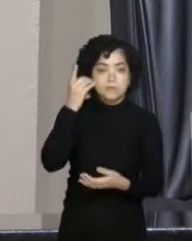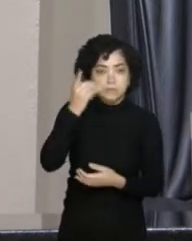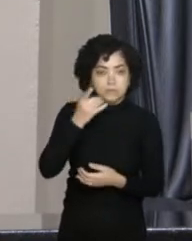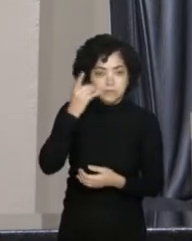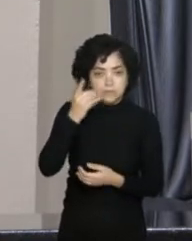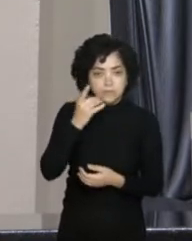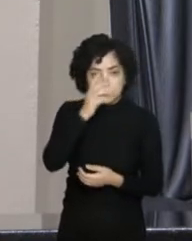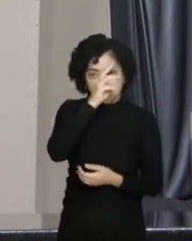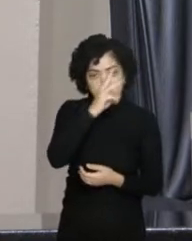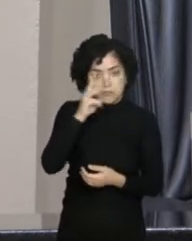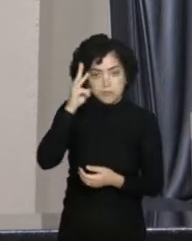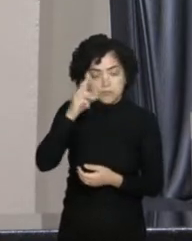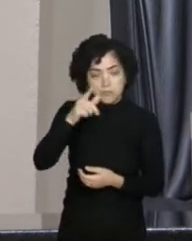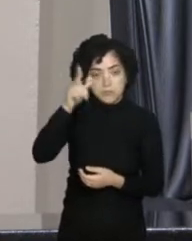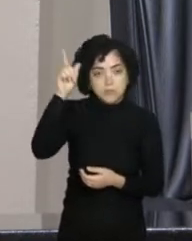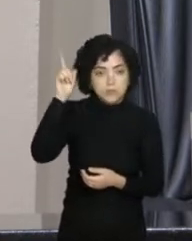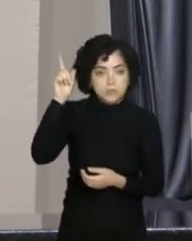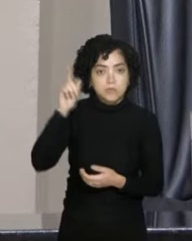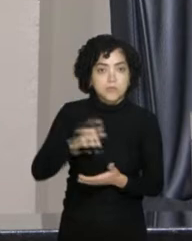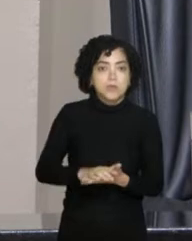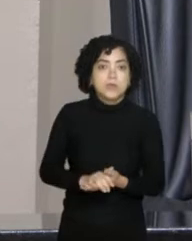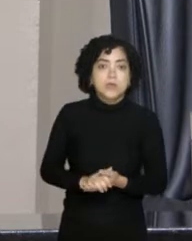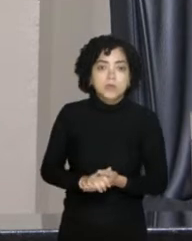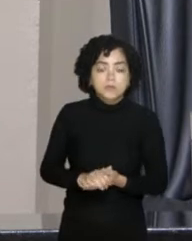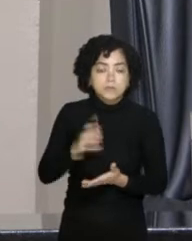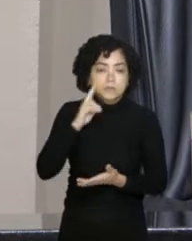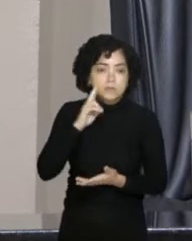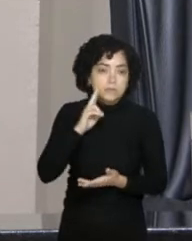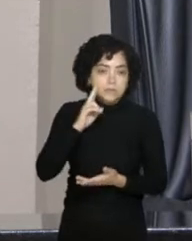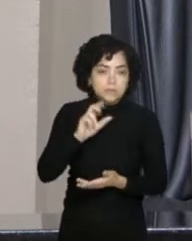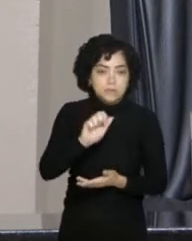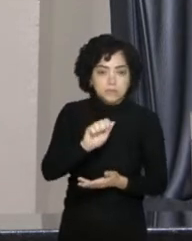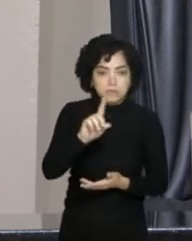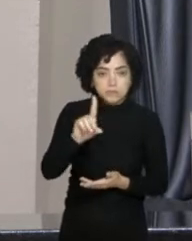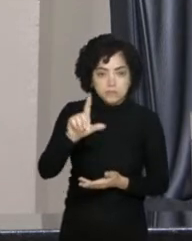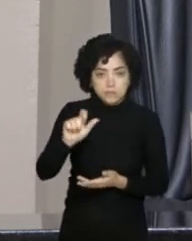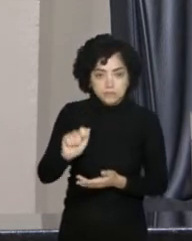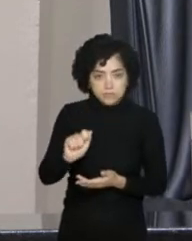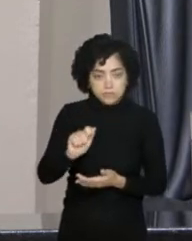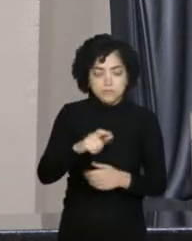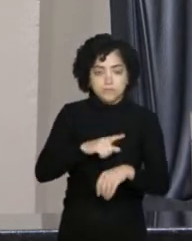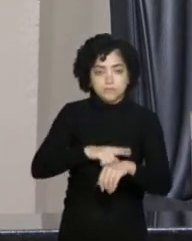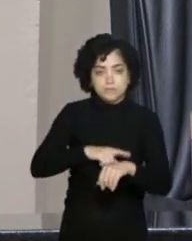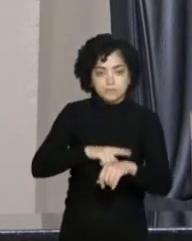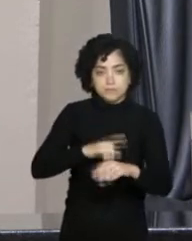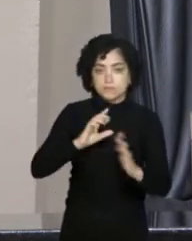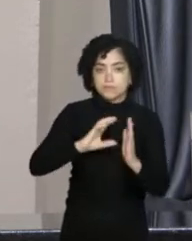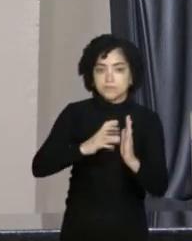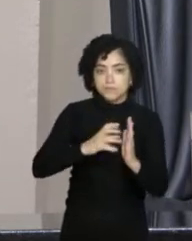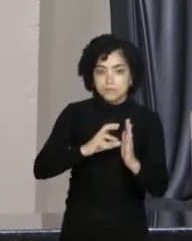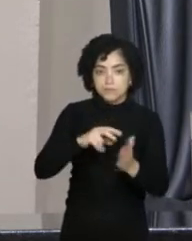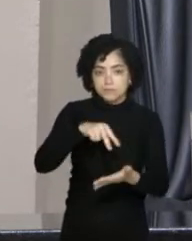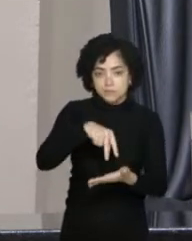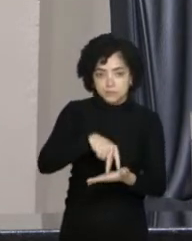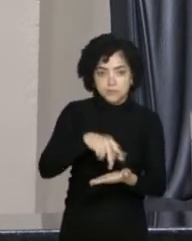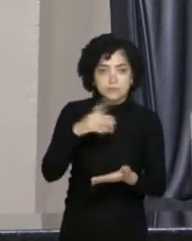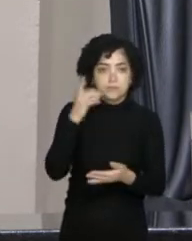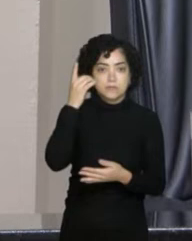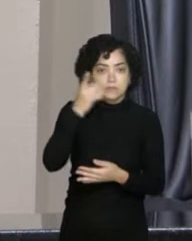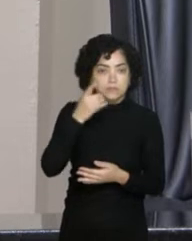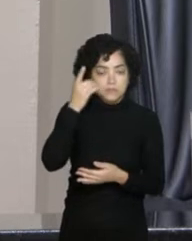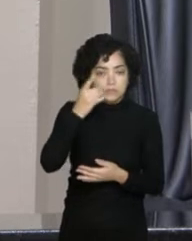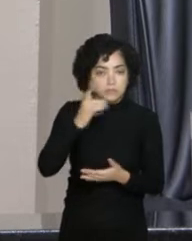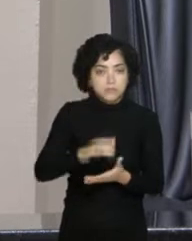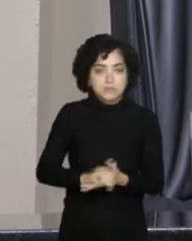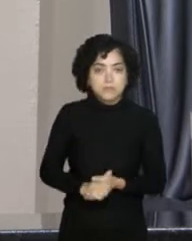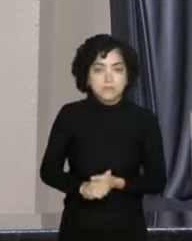Weber, Sargento Lima, Ivan Artes e a senhora deputada Ada de Luca. Grande expediente. Neste horário destinado aos partidos políticos, fizeram uso da palavra os senhores